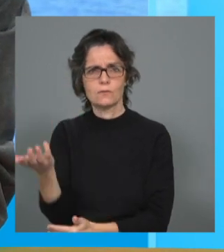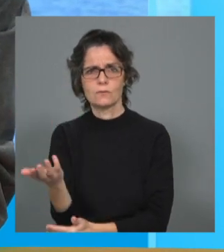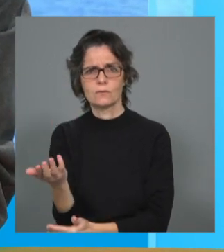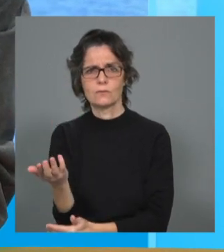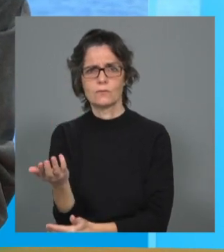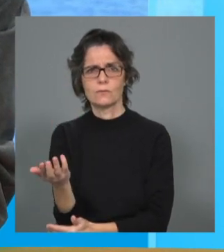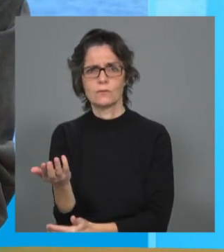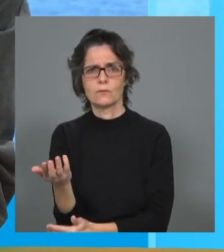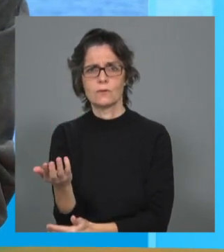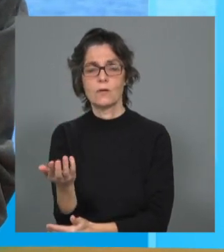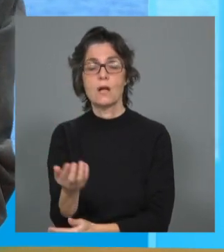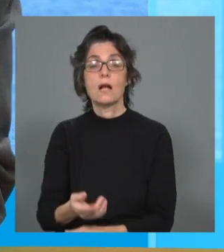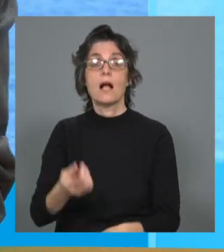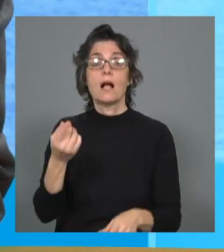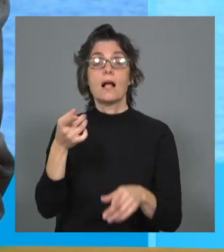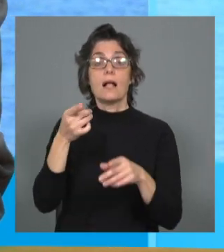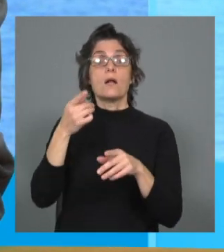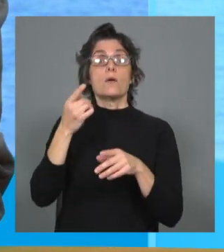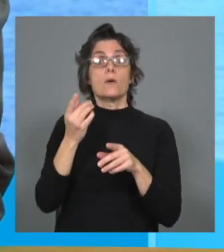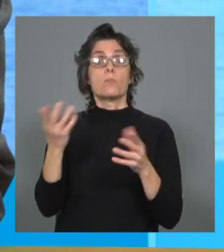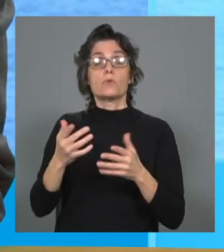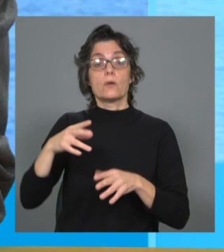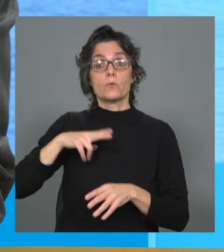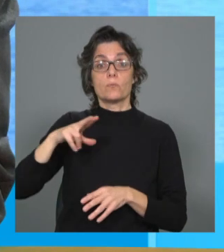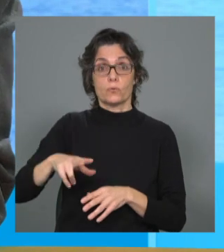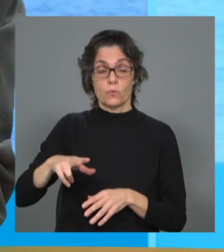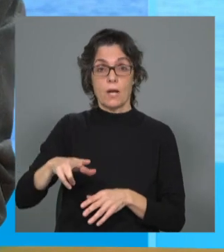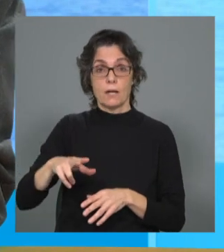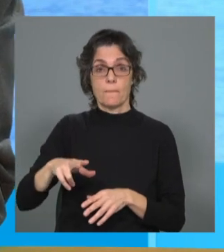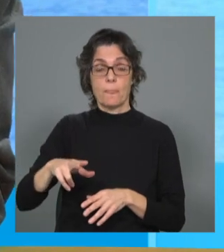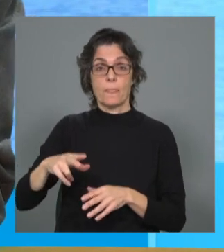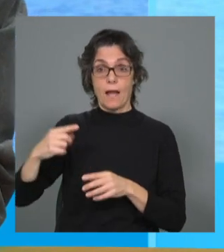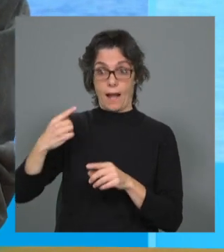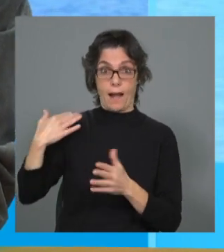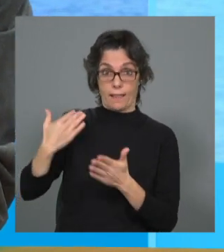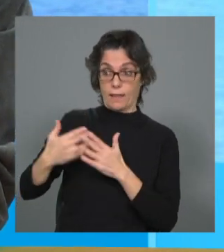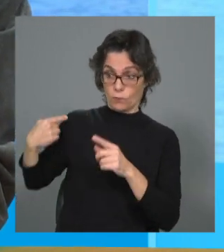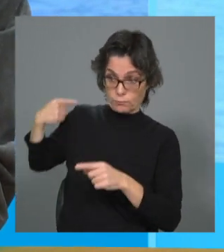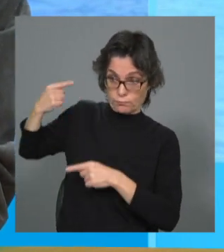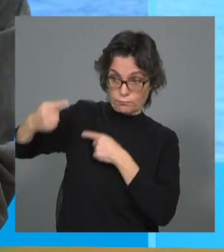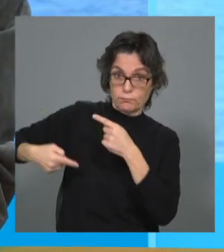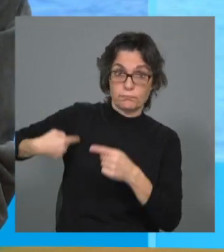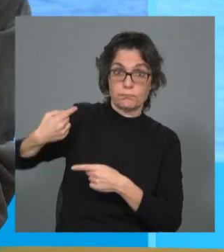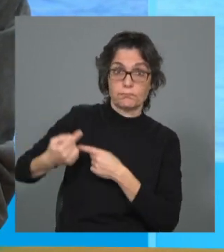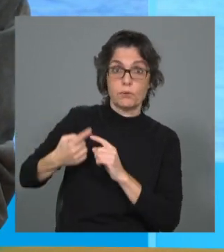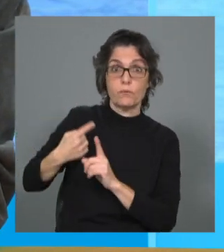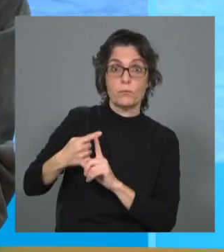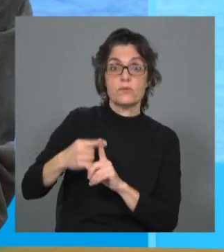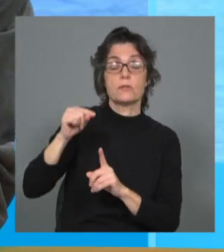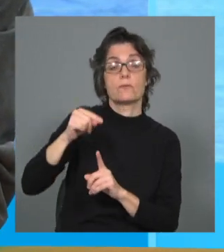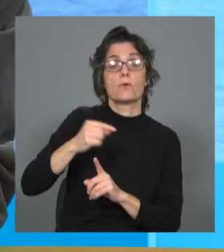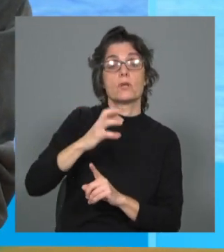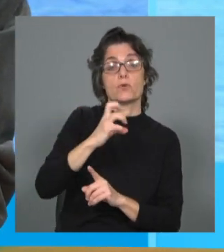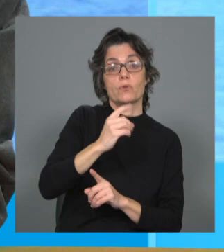país esteve a viver dos ganhos obtidos naquela década entre 1986